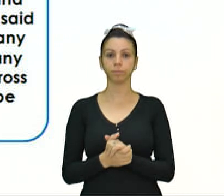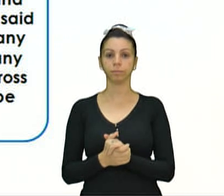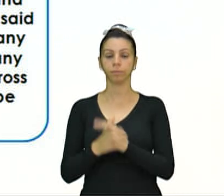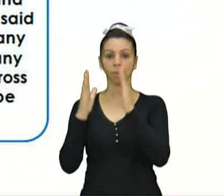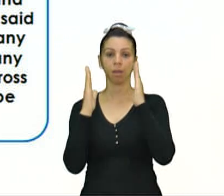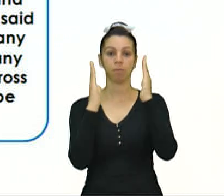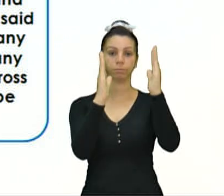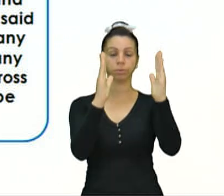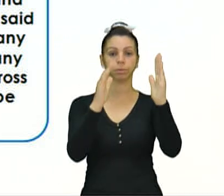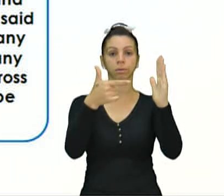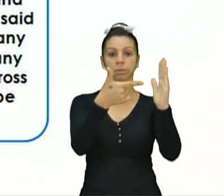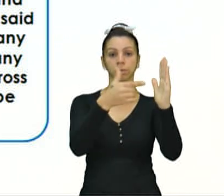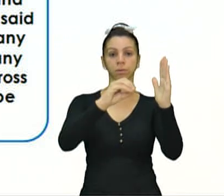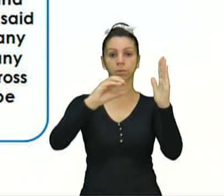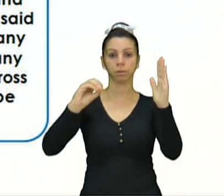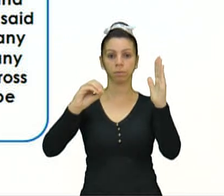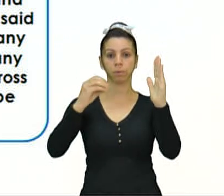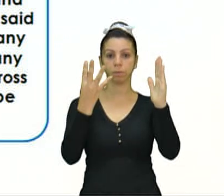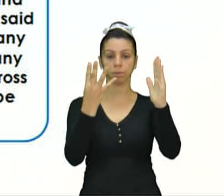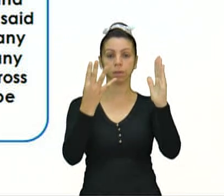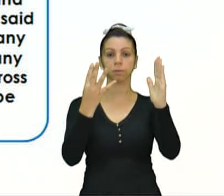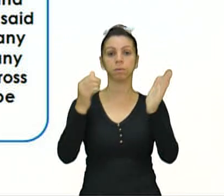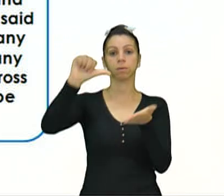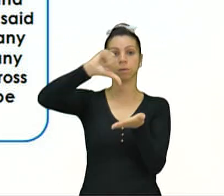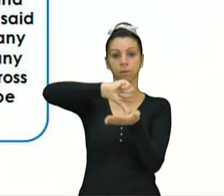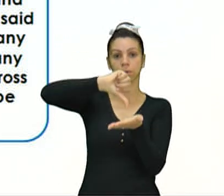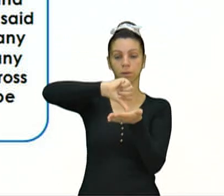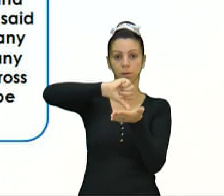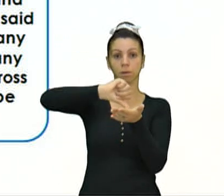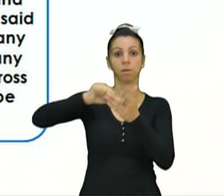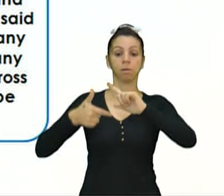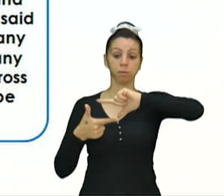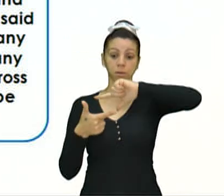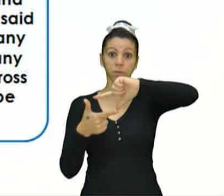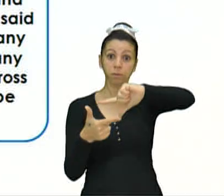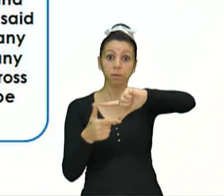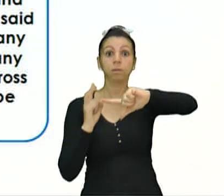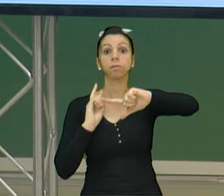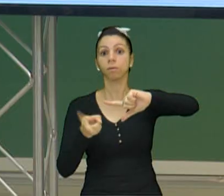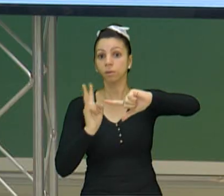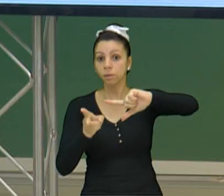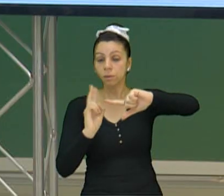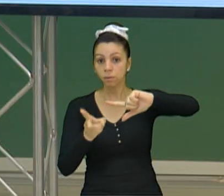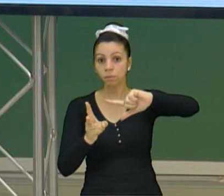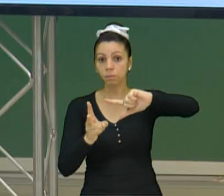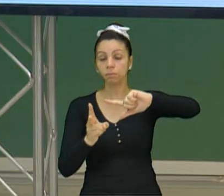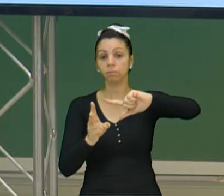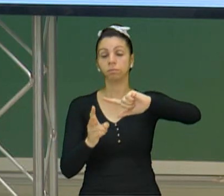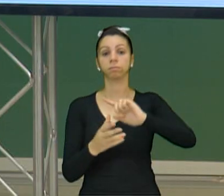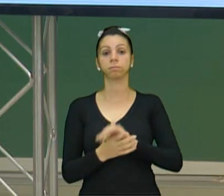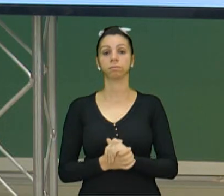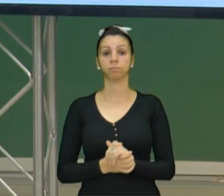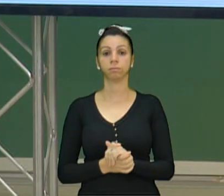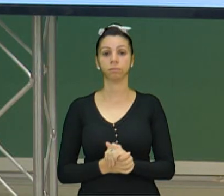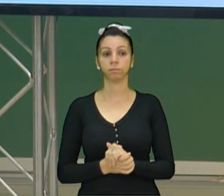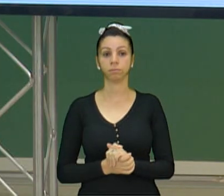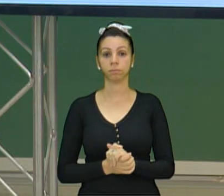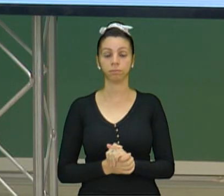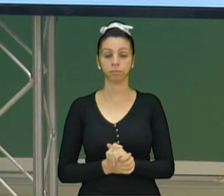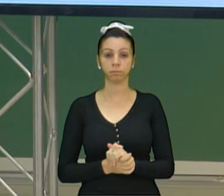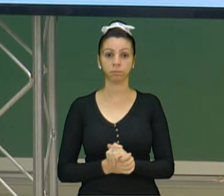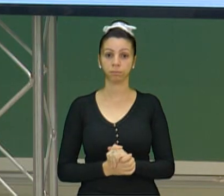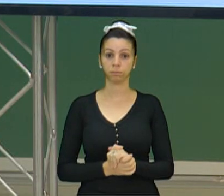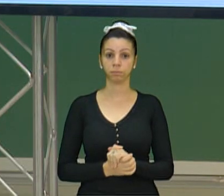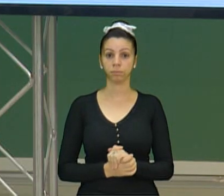Atenas, se mantinha também essa mídia tradicional, vinha também a online media, que nem em Sydney, né,